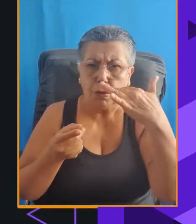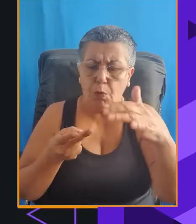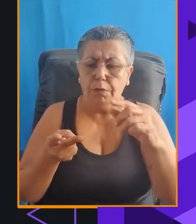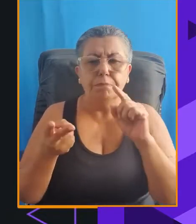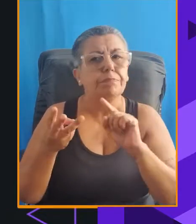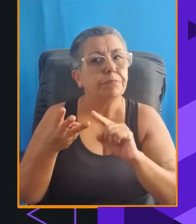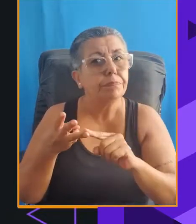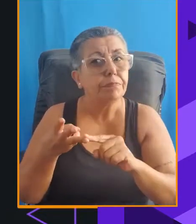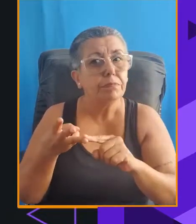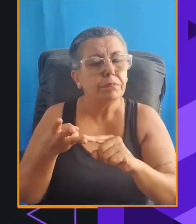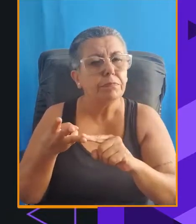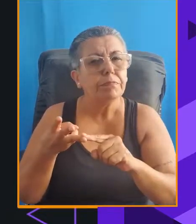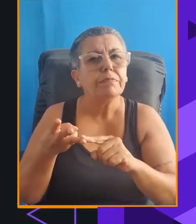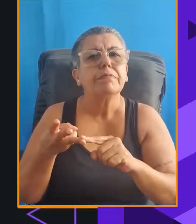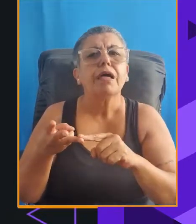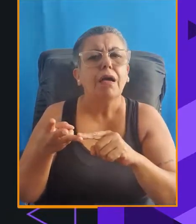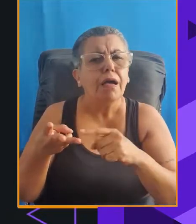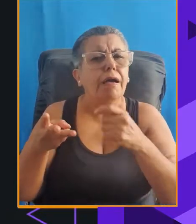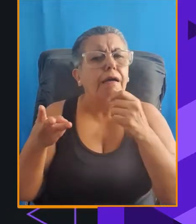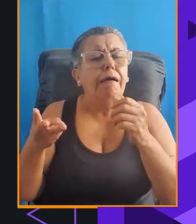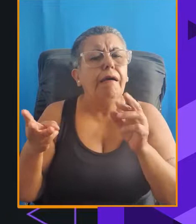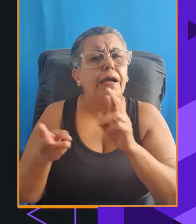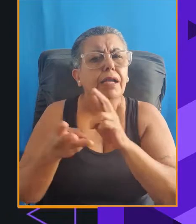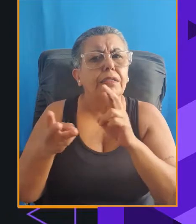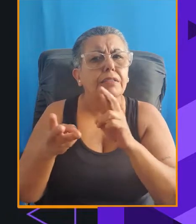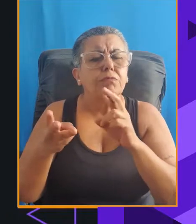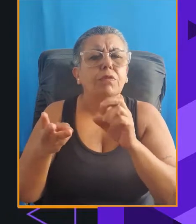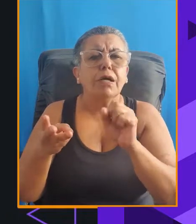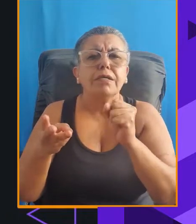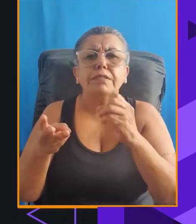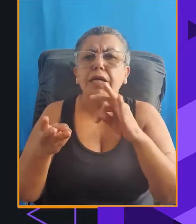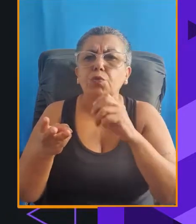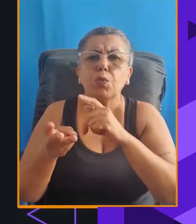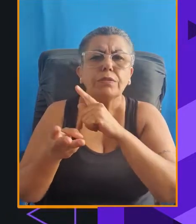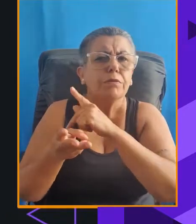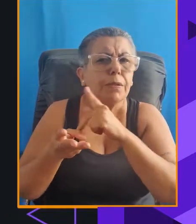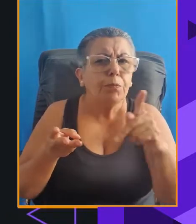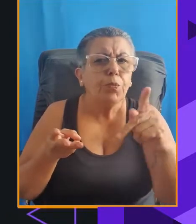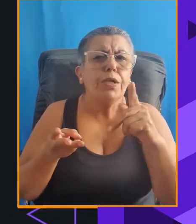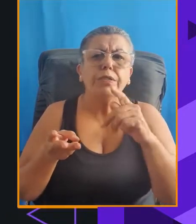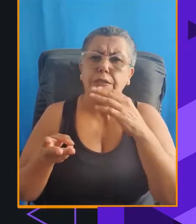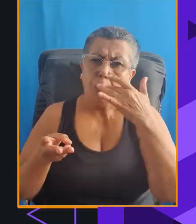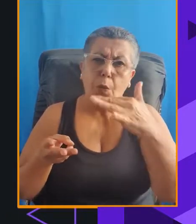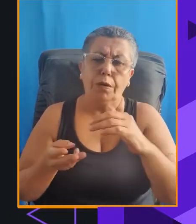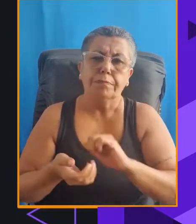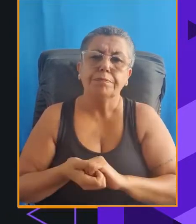cor. O croma diz respeito à saturação e pureza da cor.